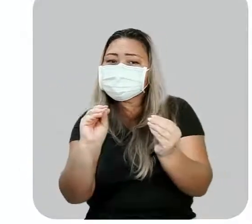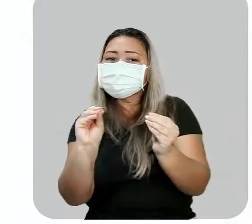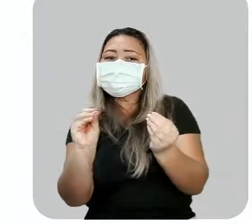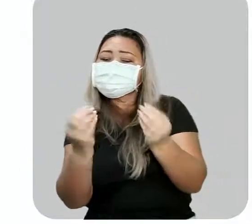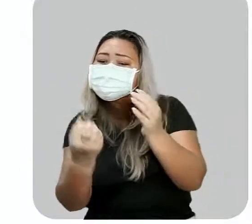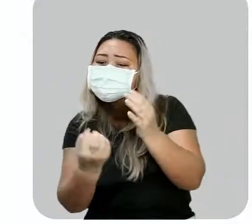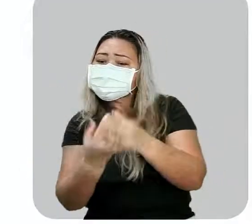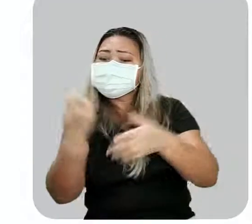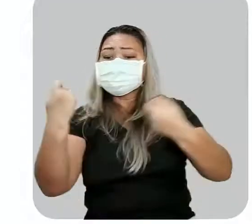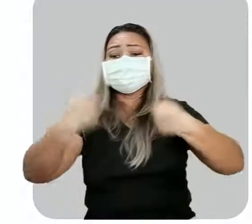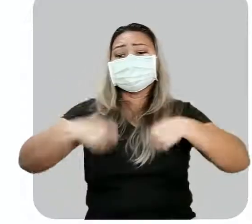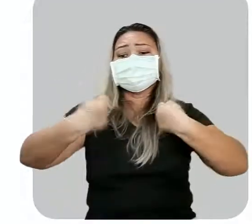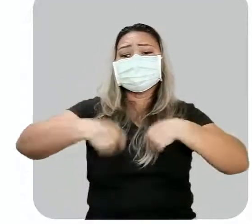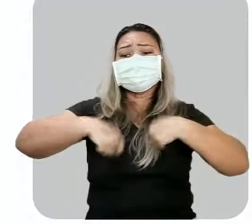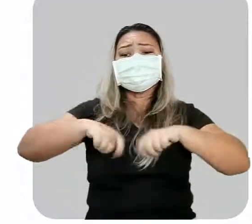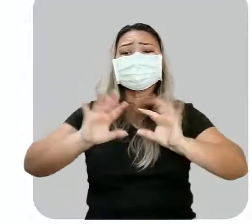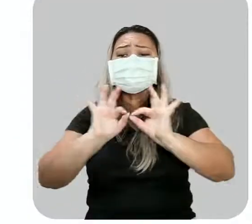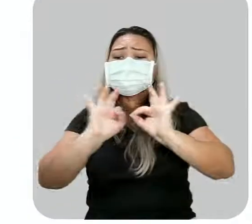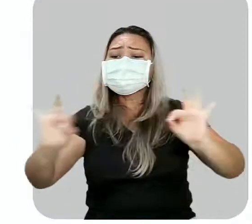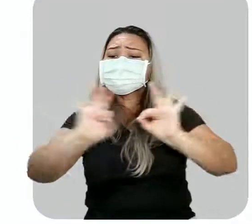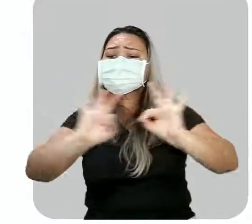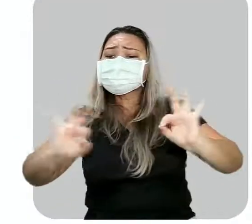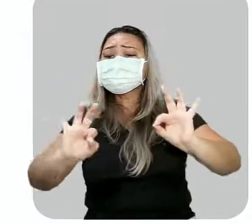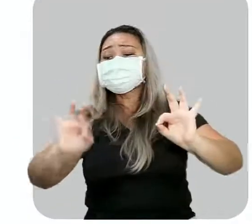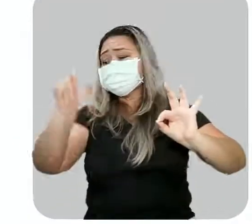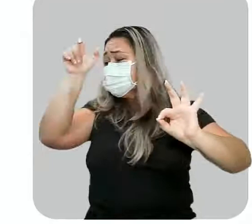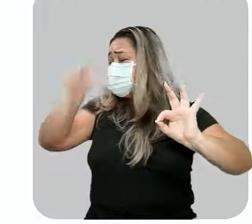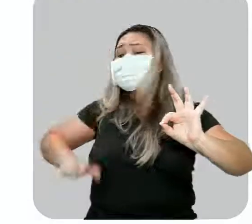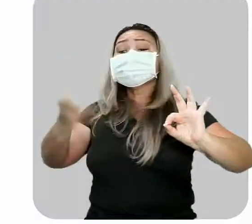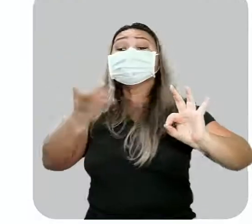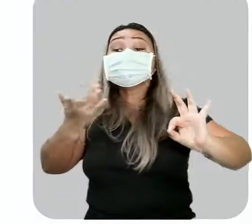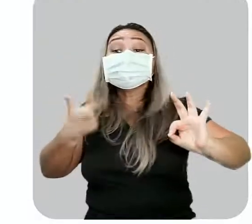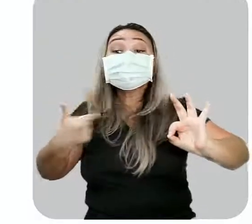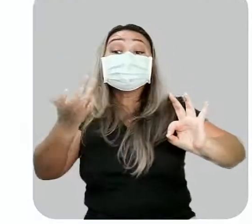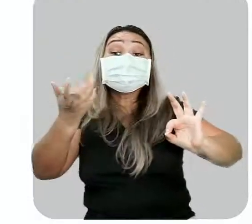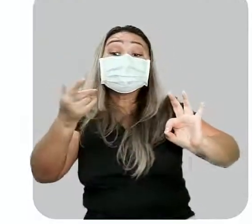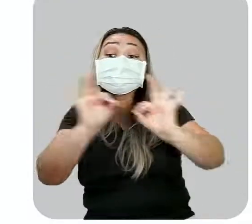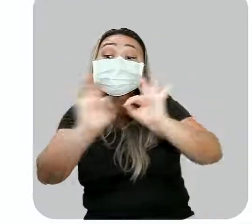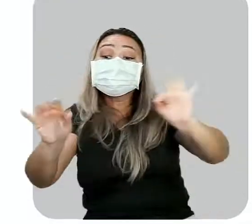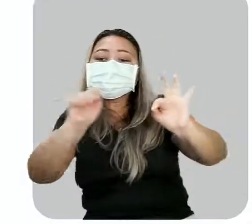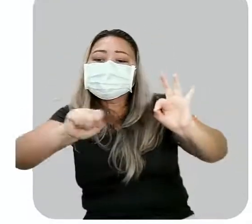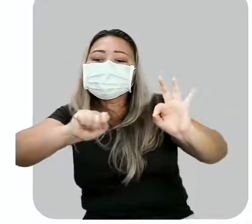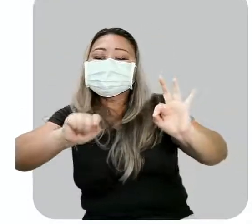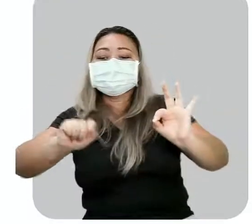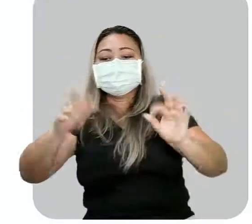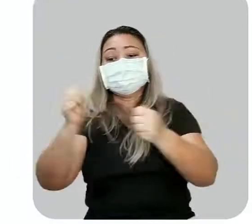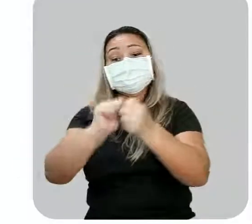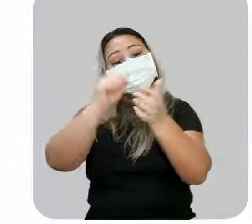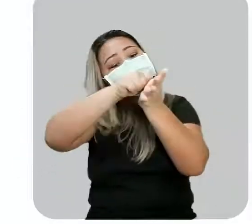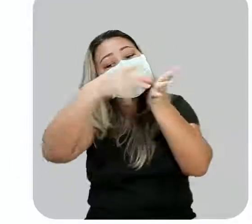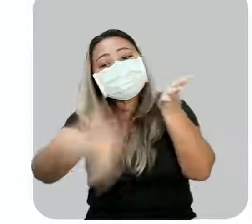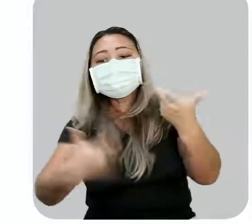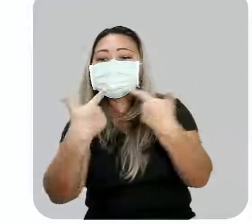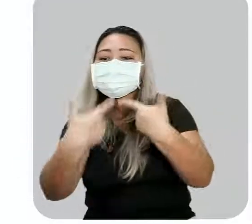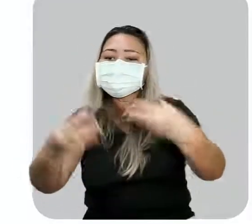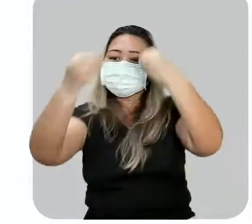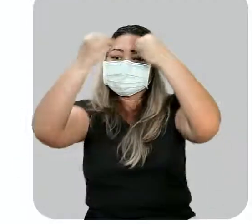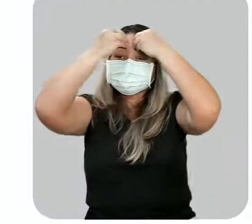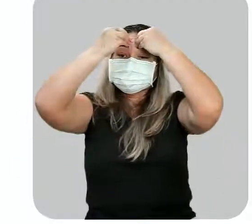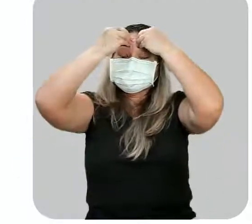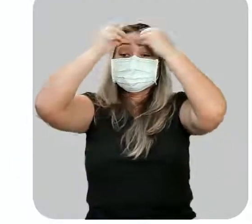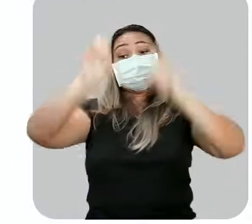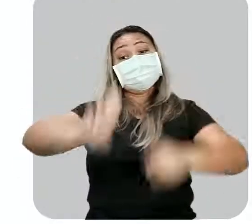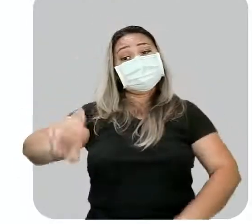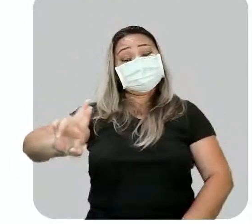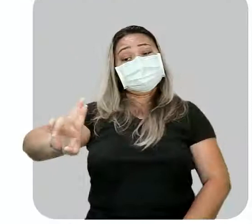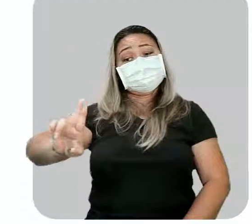que nascem da necessidade expressa pelo emissor. Então, essa figura de linguagem, né, a gente